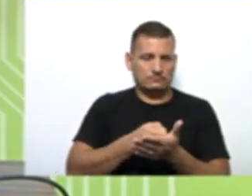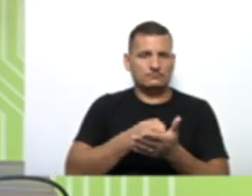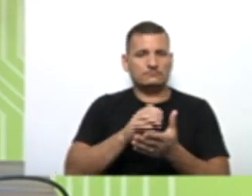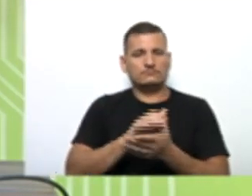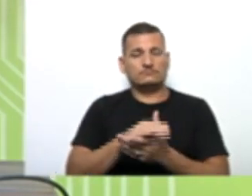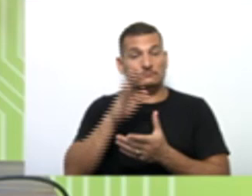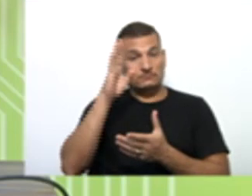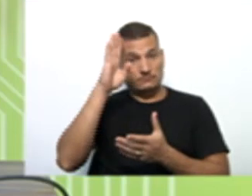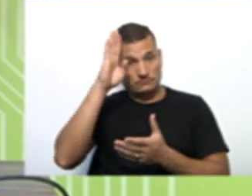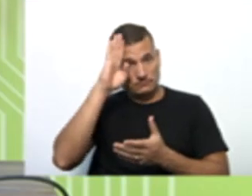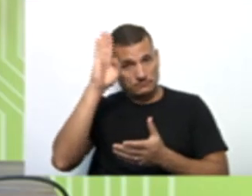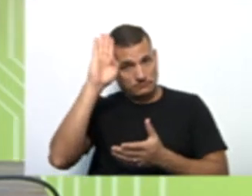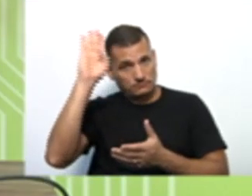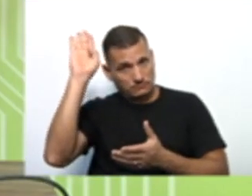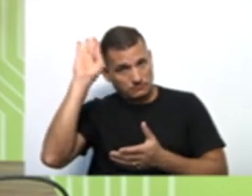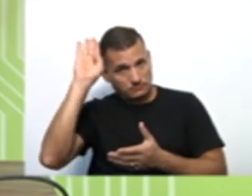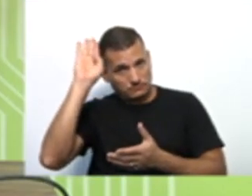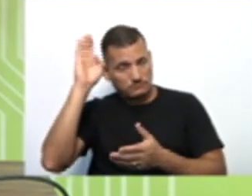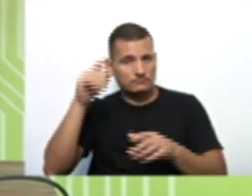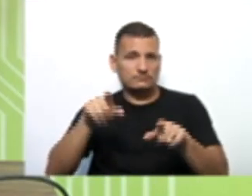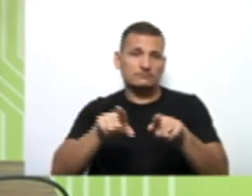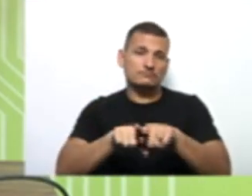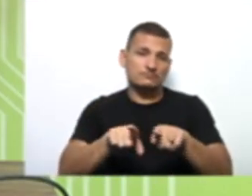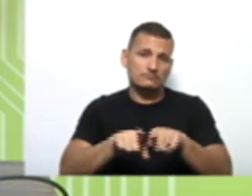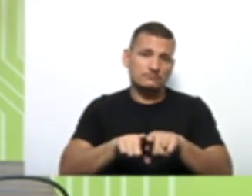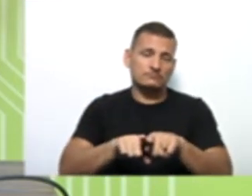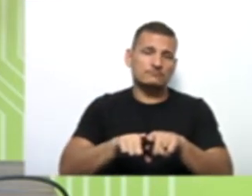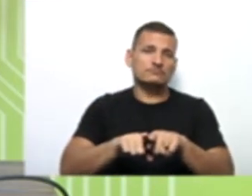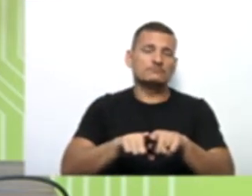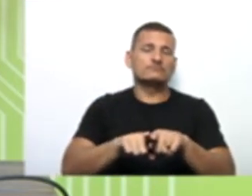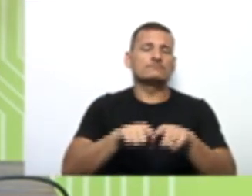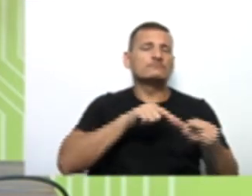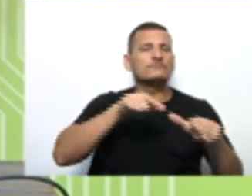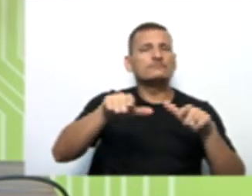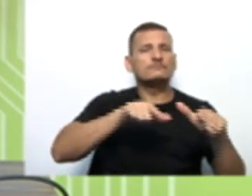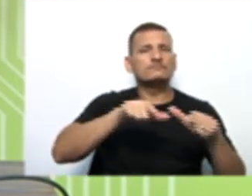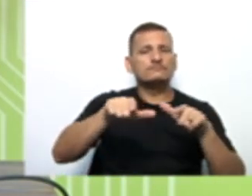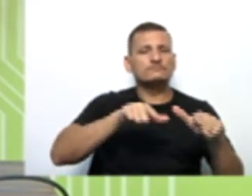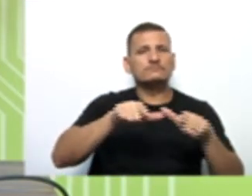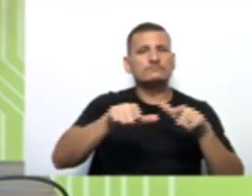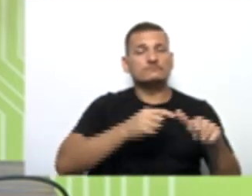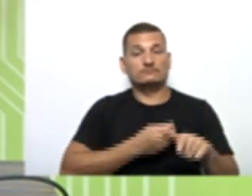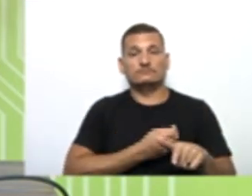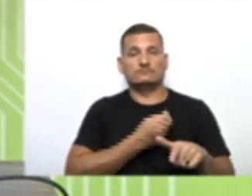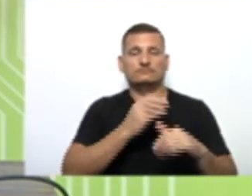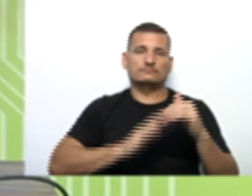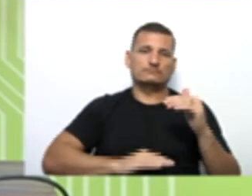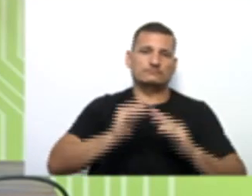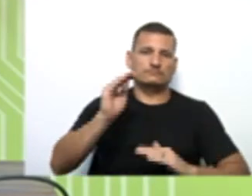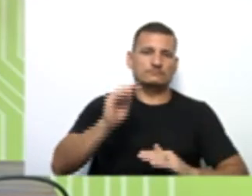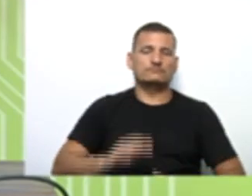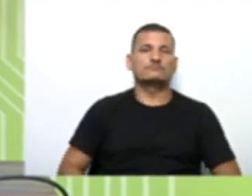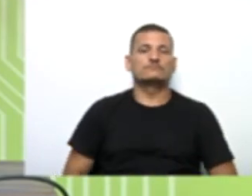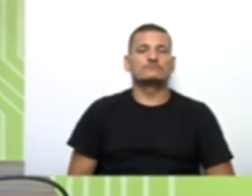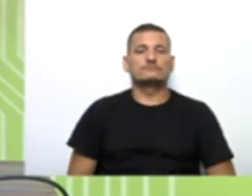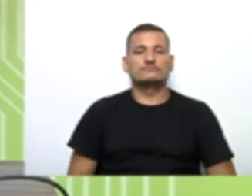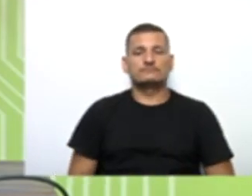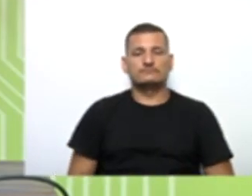de técnico em informática para a internet, quanto para a atividade na vida profissional.